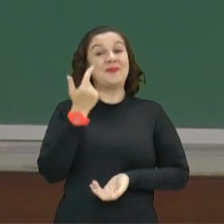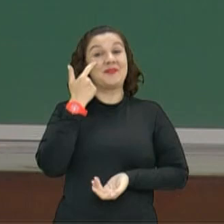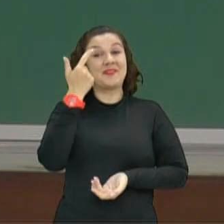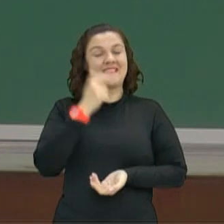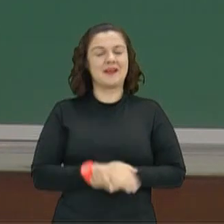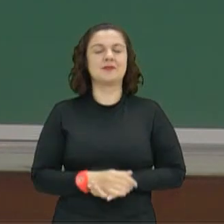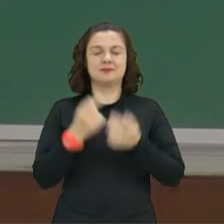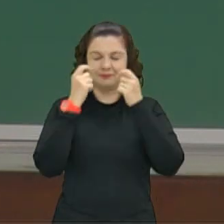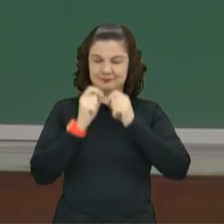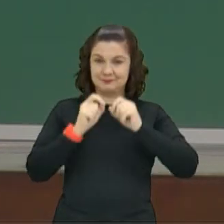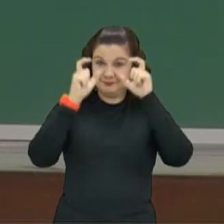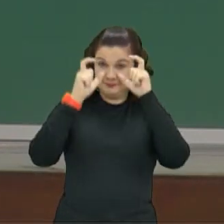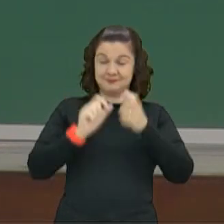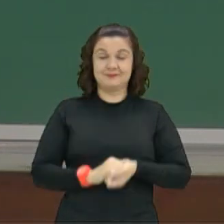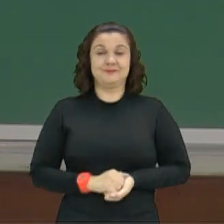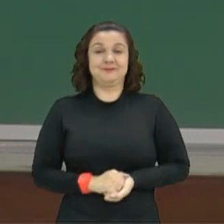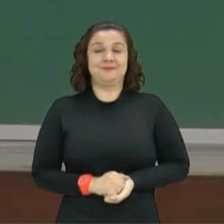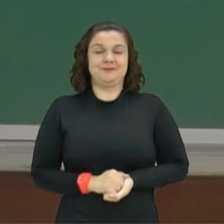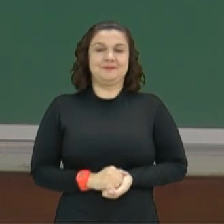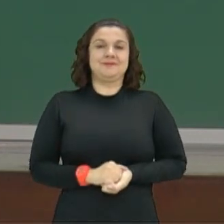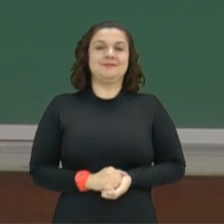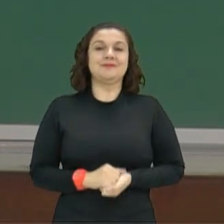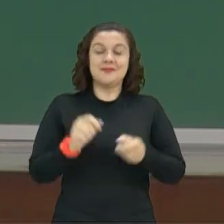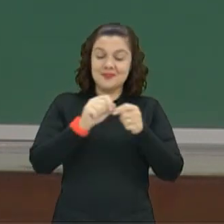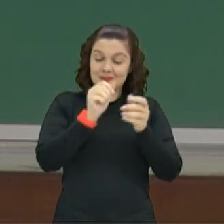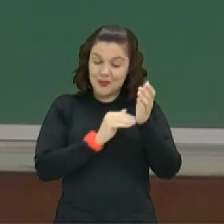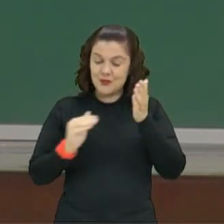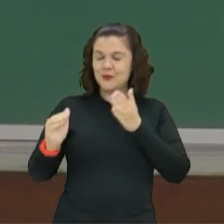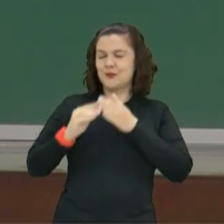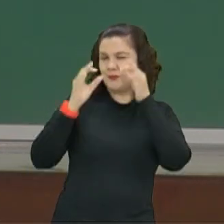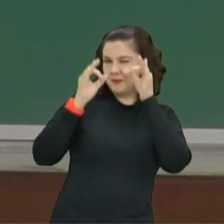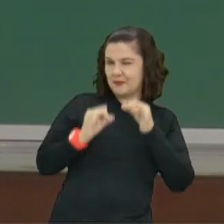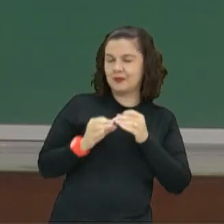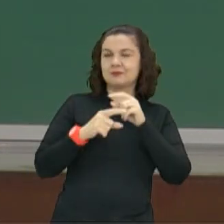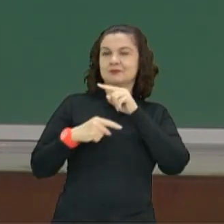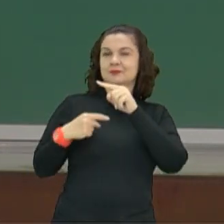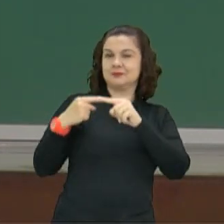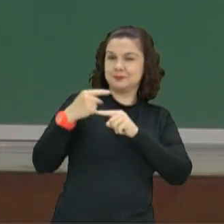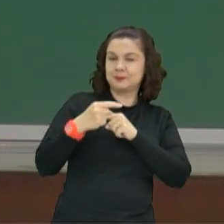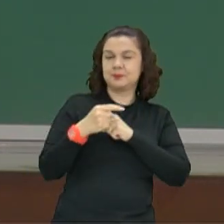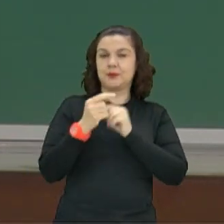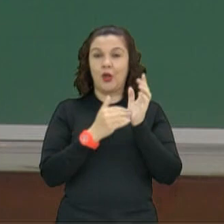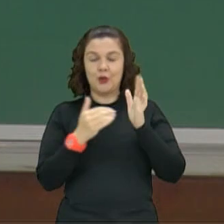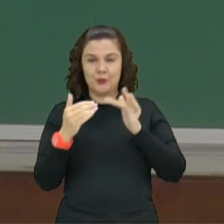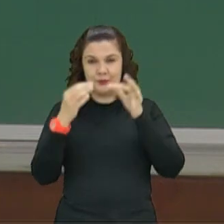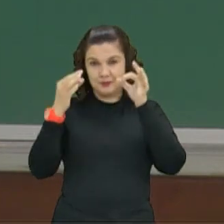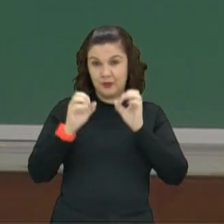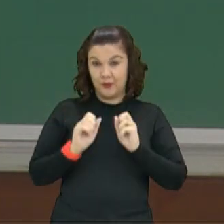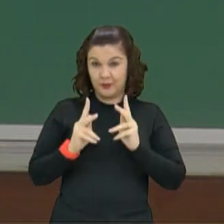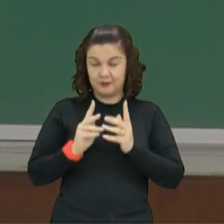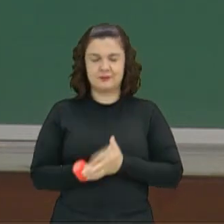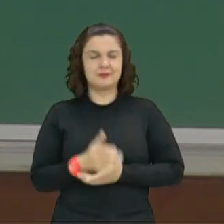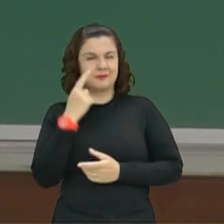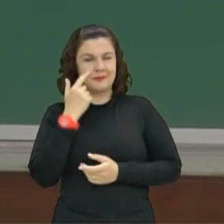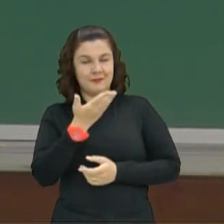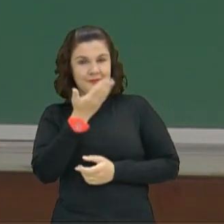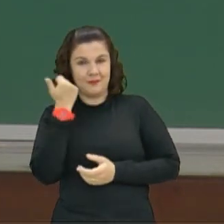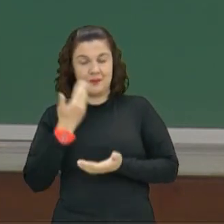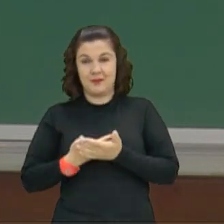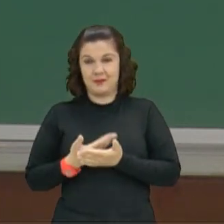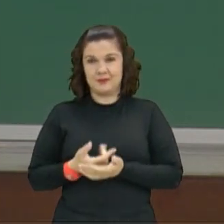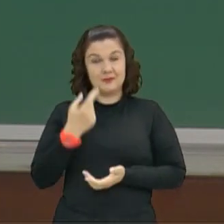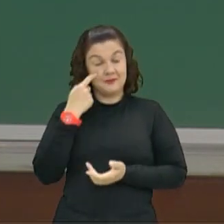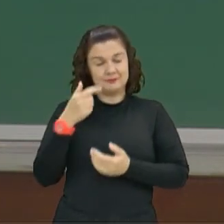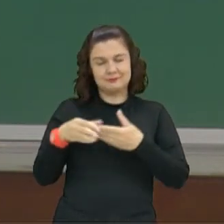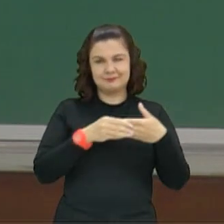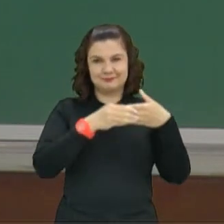Então, presta atenção nisso, tá? Faça isso certinho e daí vai dar tudo certo, tá bom? Então, vamos para a nossa aula? Vamos